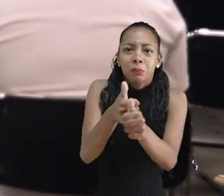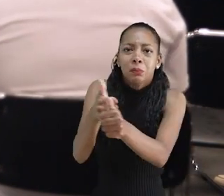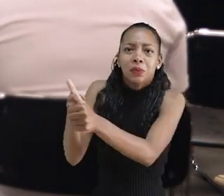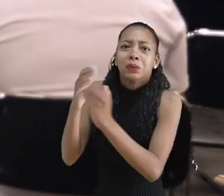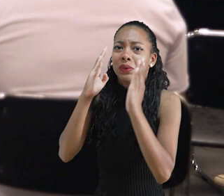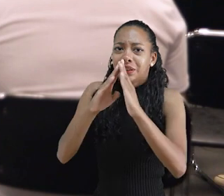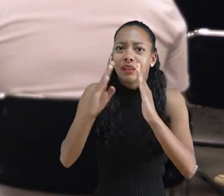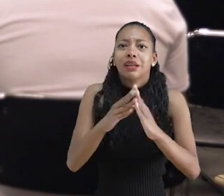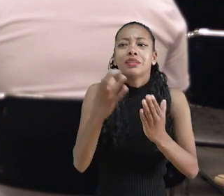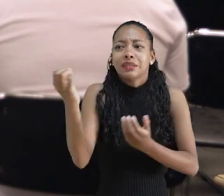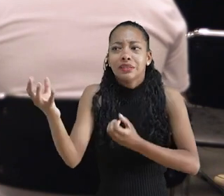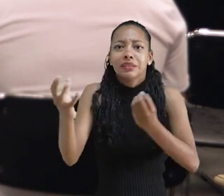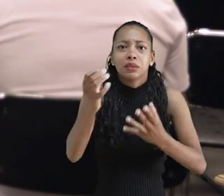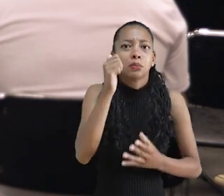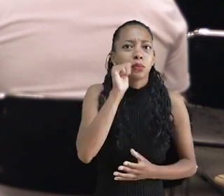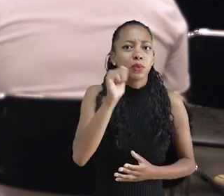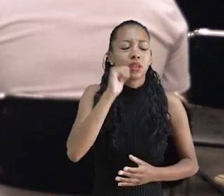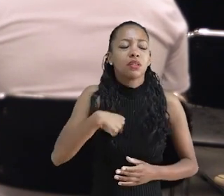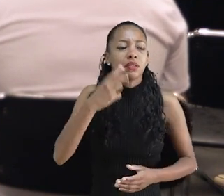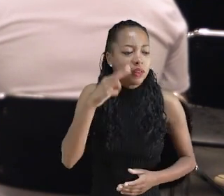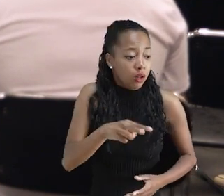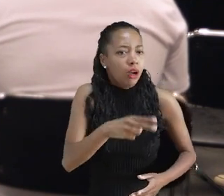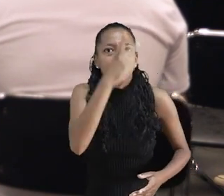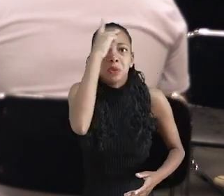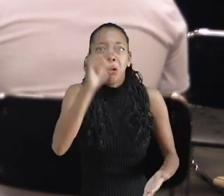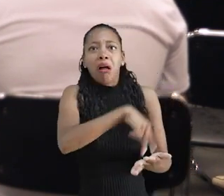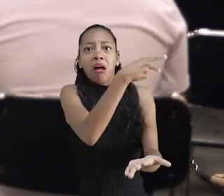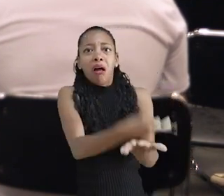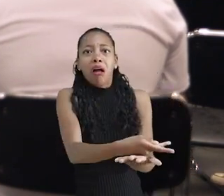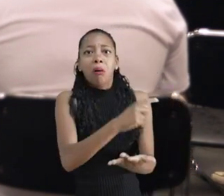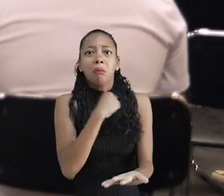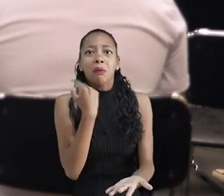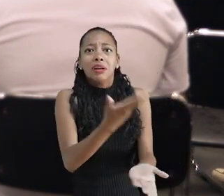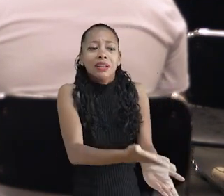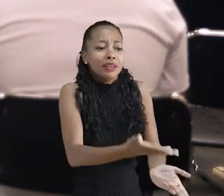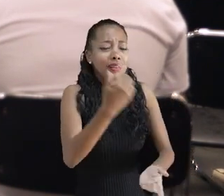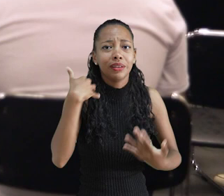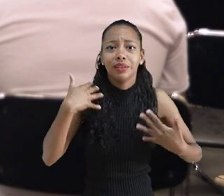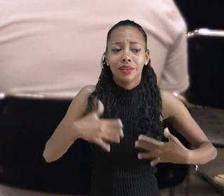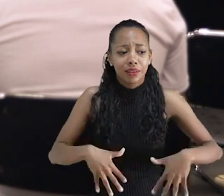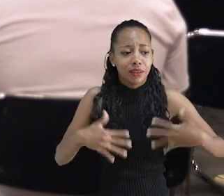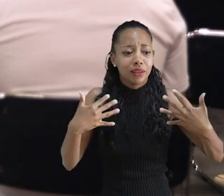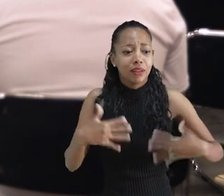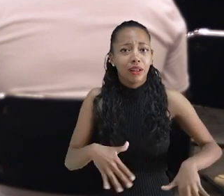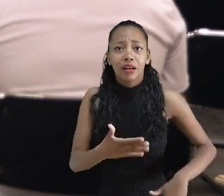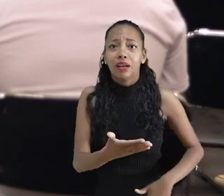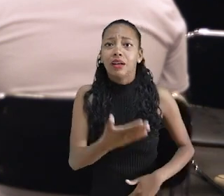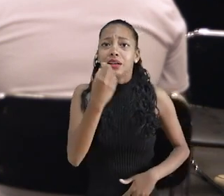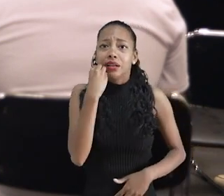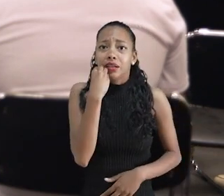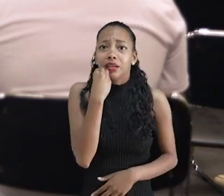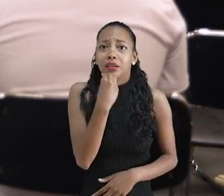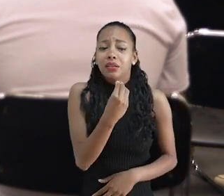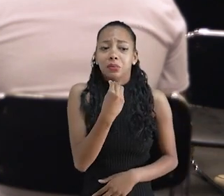né daí ele para onde tem o primeiro corpo no chão e do Bruno gemac que era também